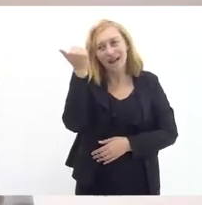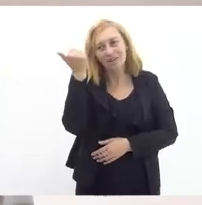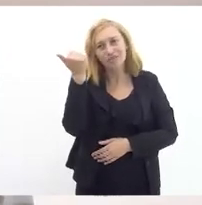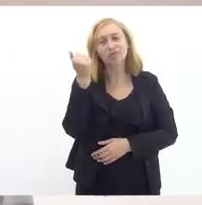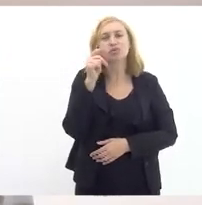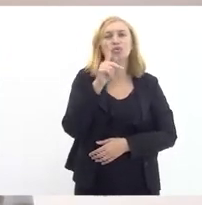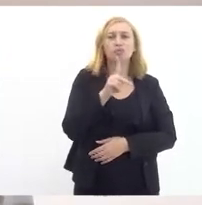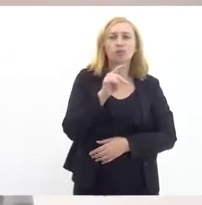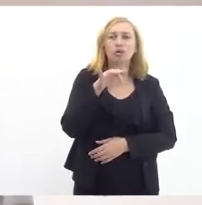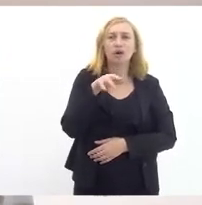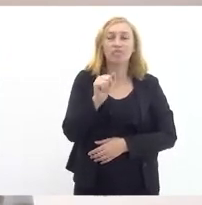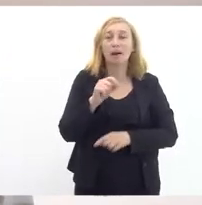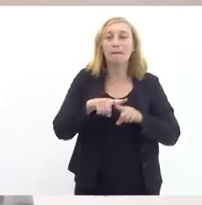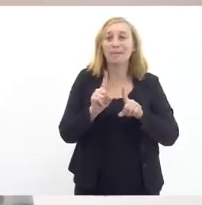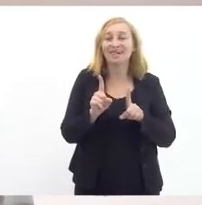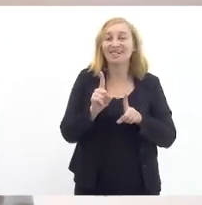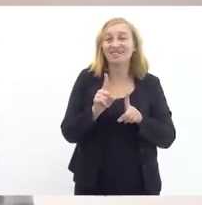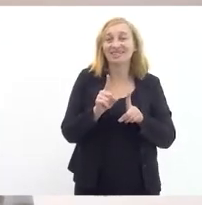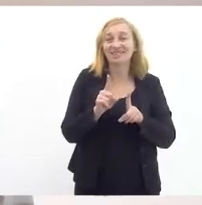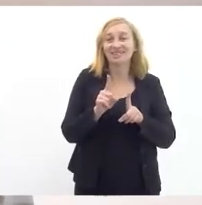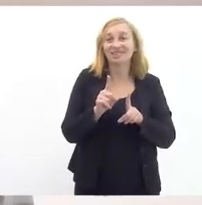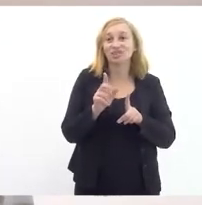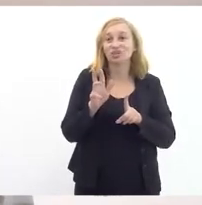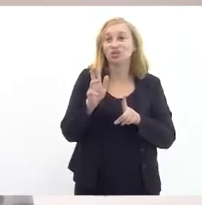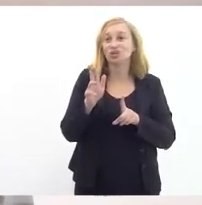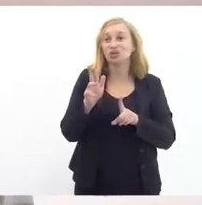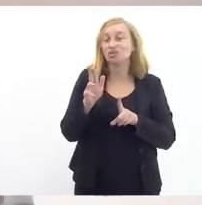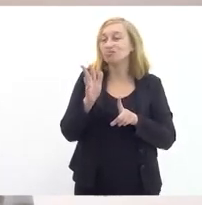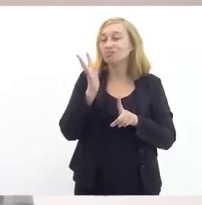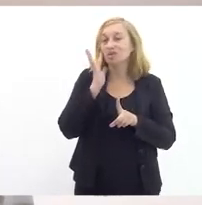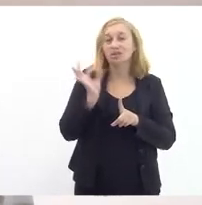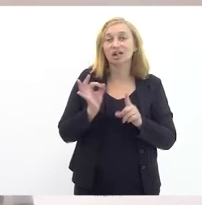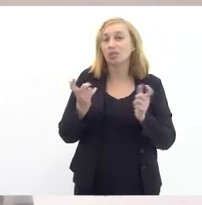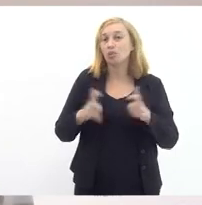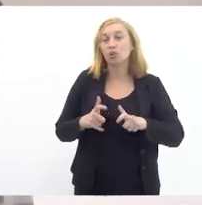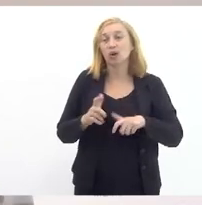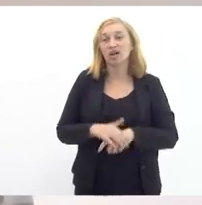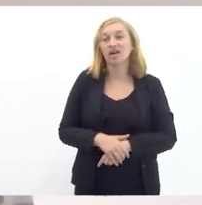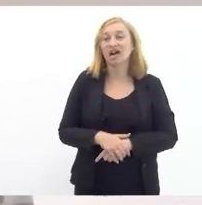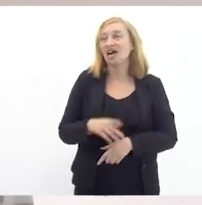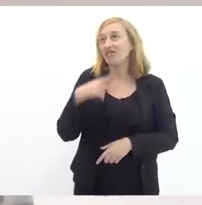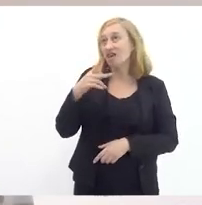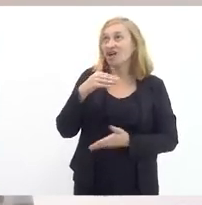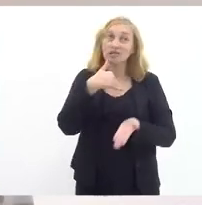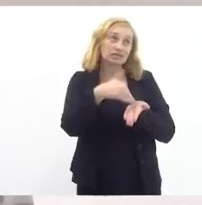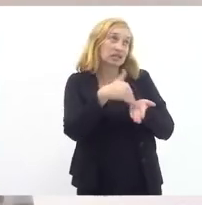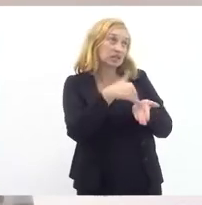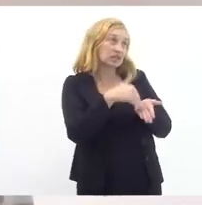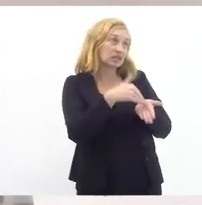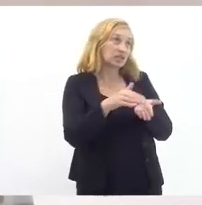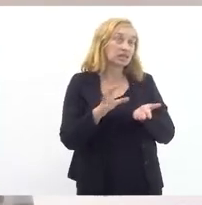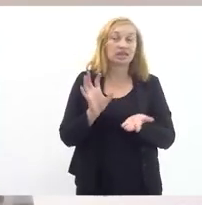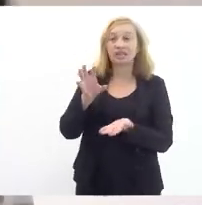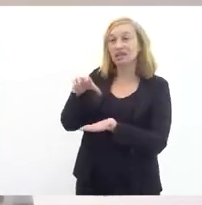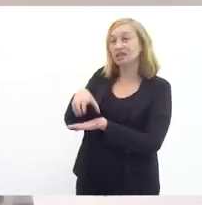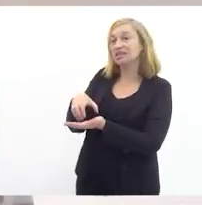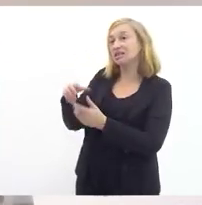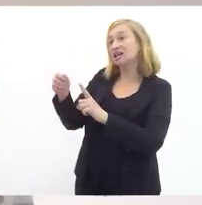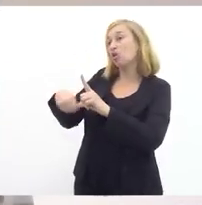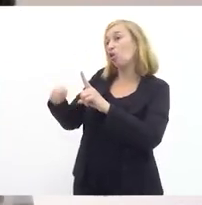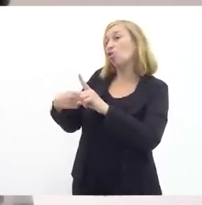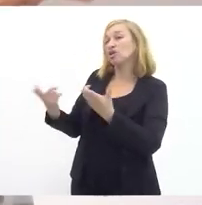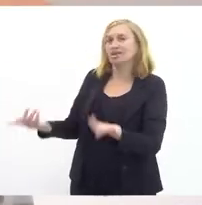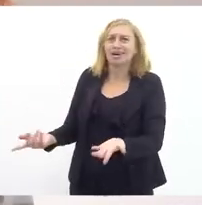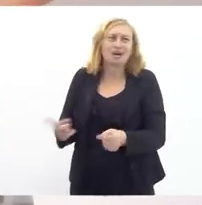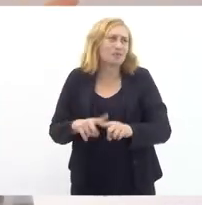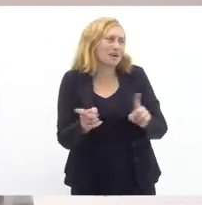programa, mas, concretamente, ninguém sabe onde vai ser. Aí diz assim o secretário, é da Central Logística. Ué,